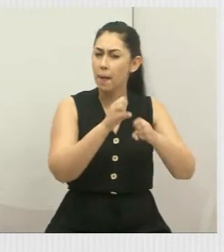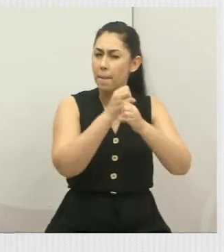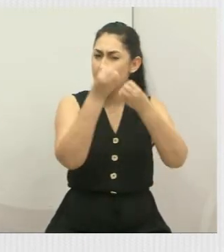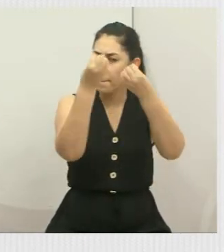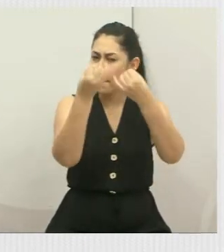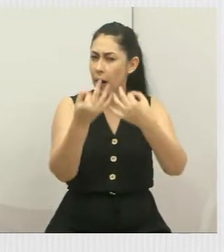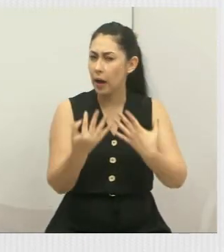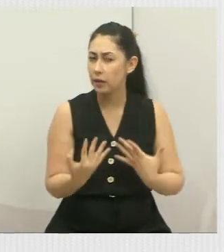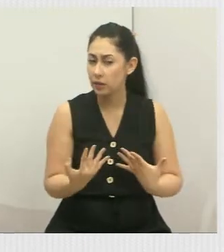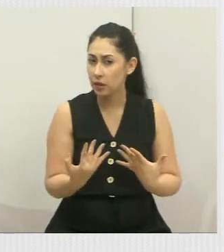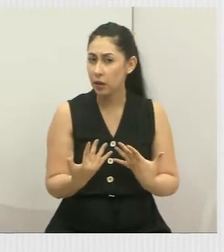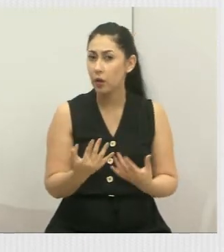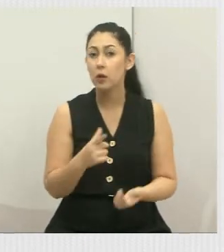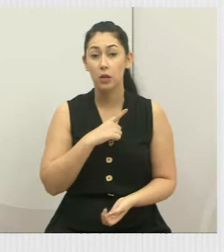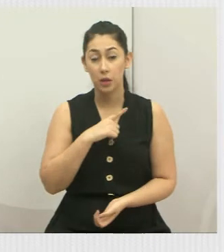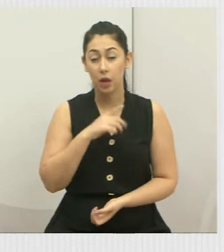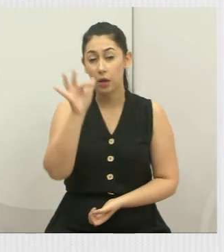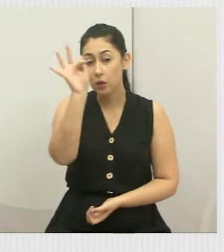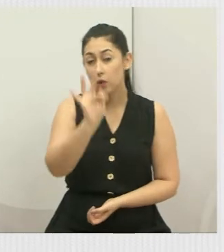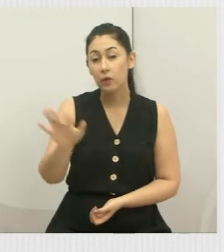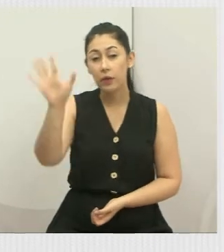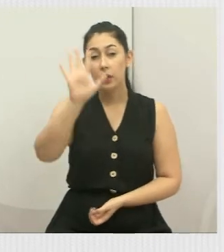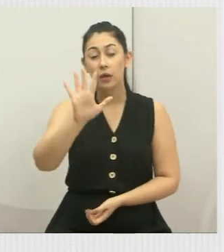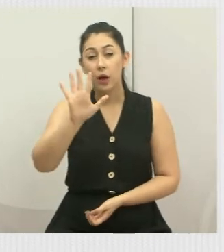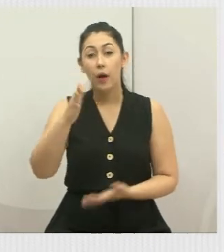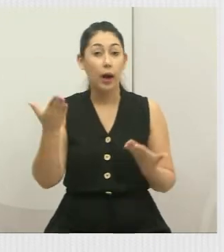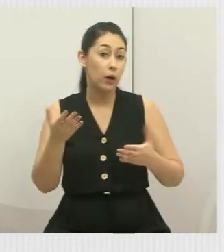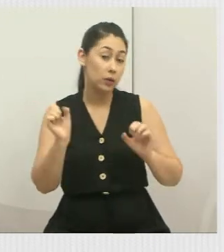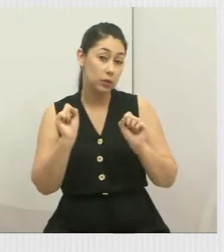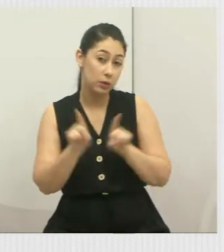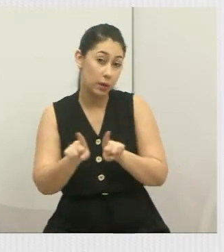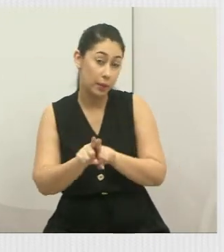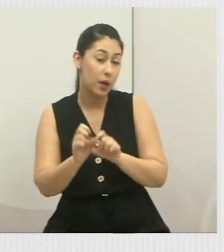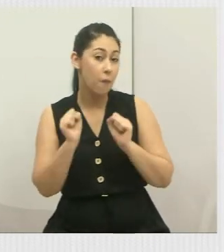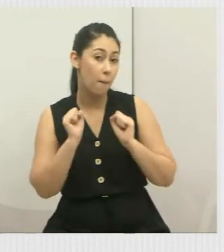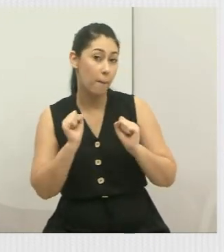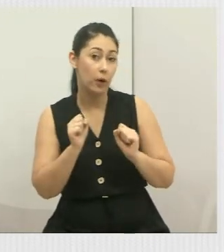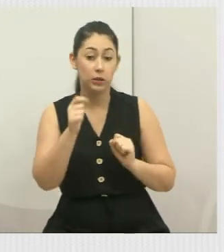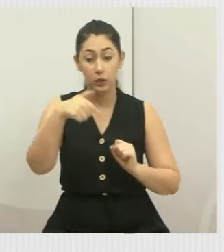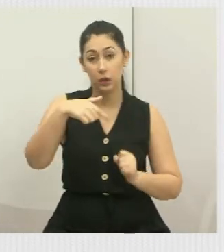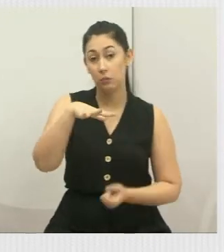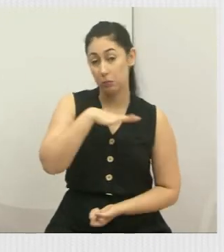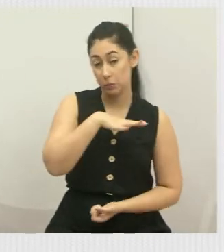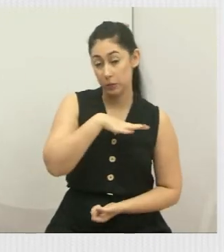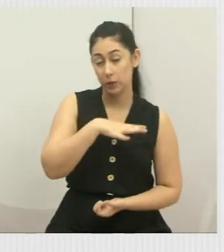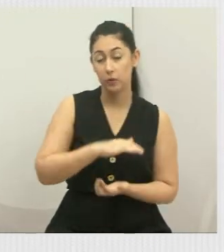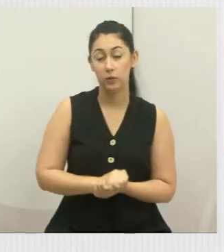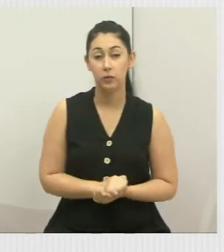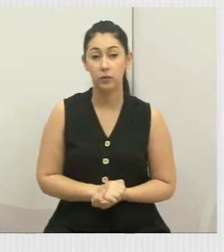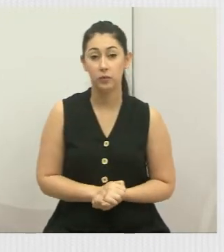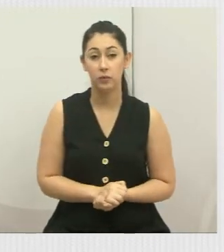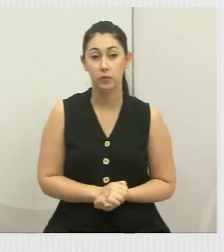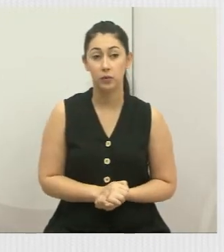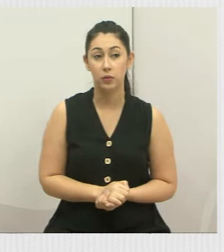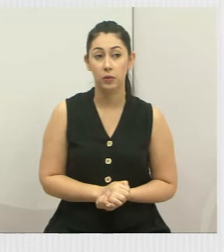verdade, na esfera federal e pode existir, a partir de agora, também na esfera municipal. Tá? Através de processos